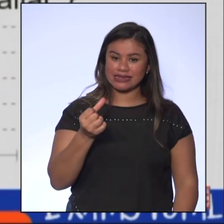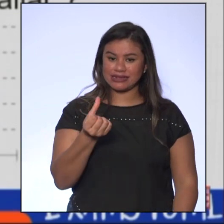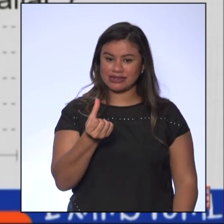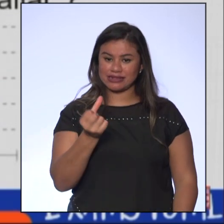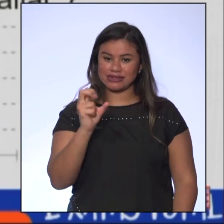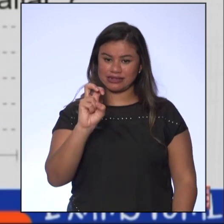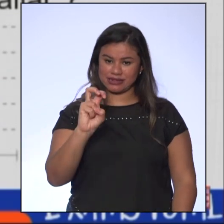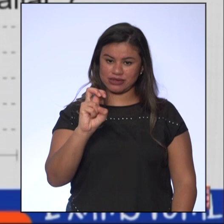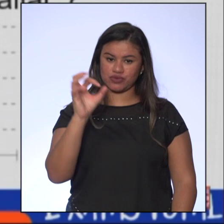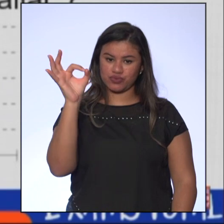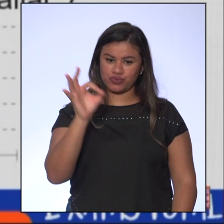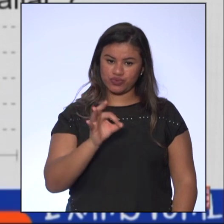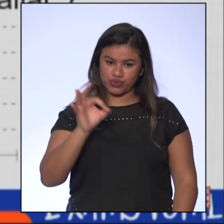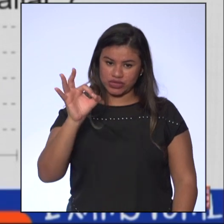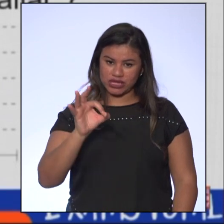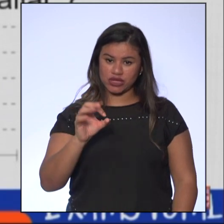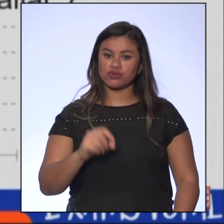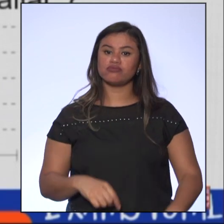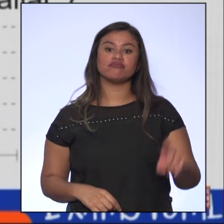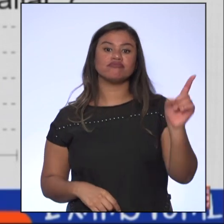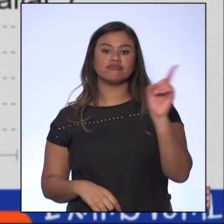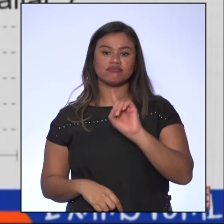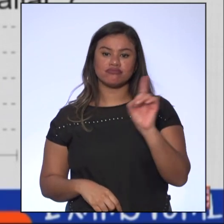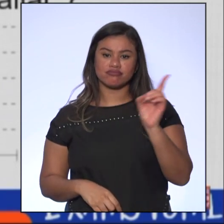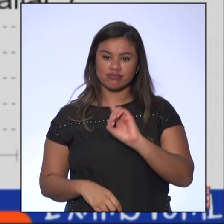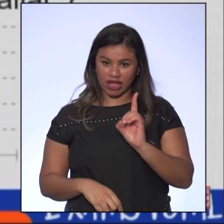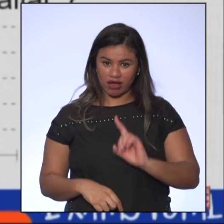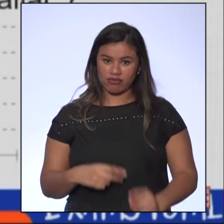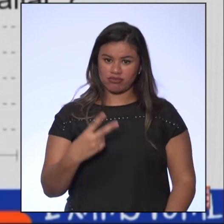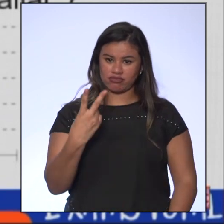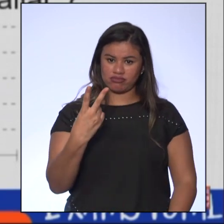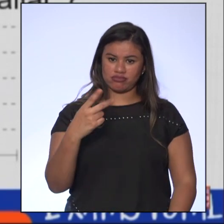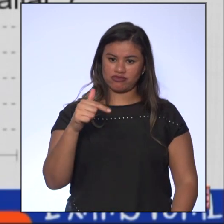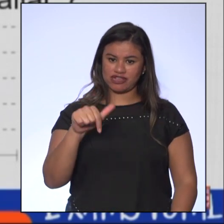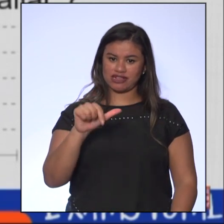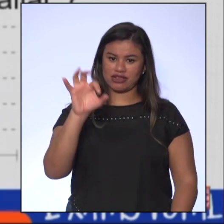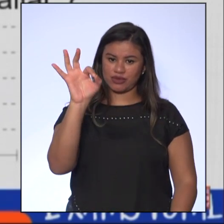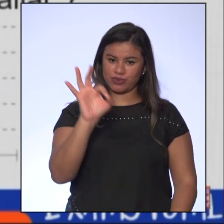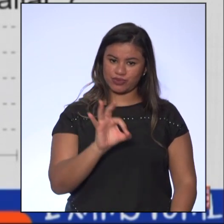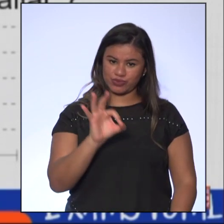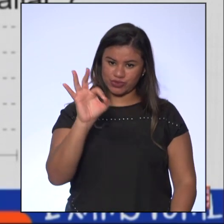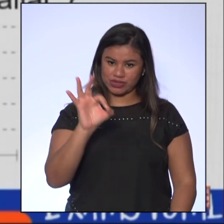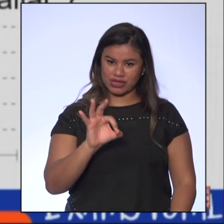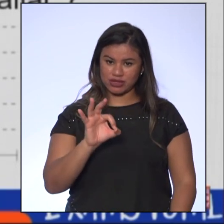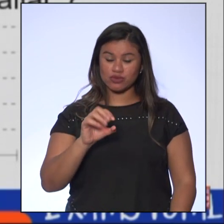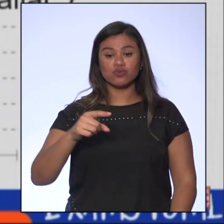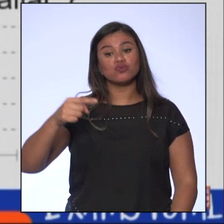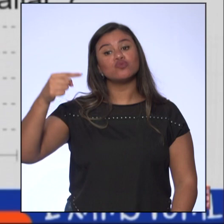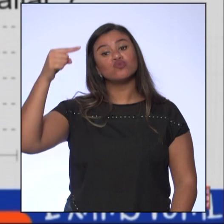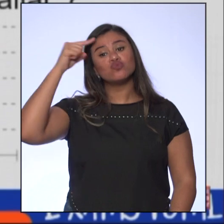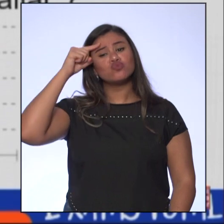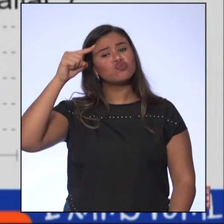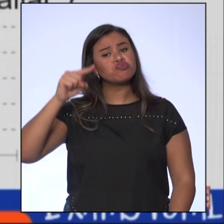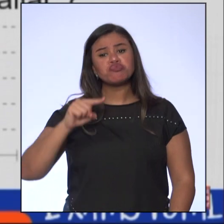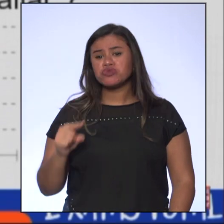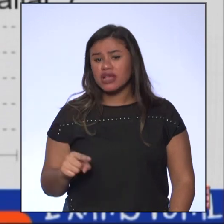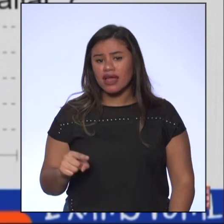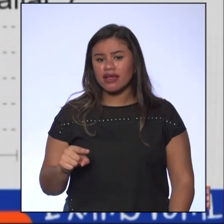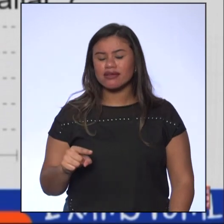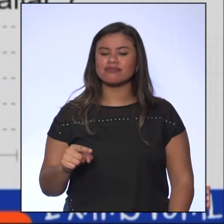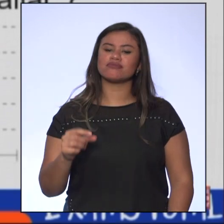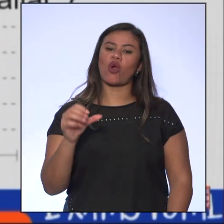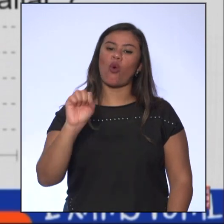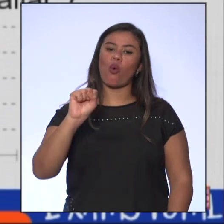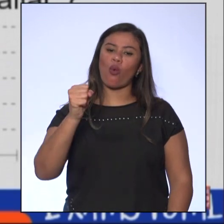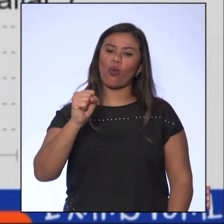não, 27%. E não sei avaliar, 8%. E ele quer saber quantos